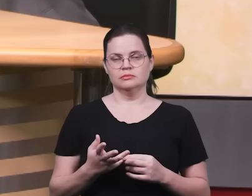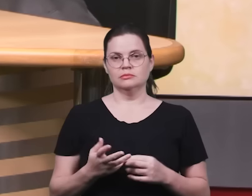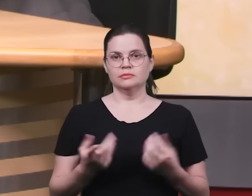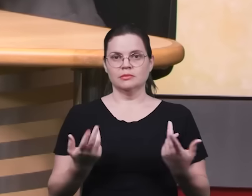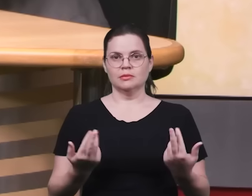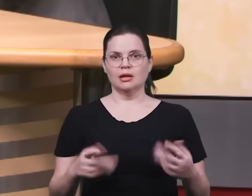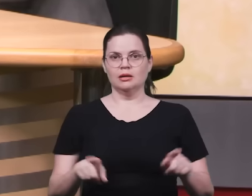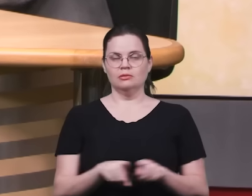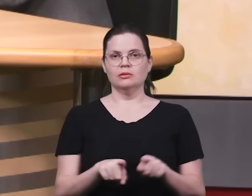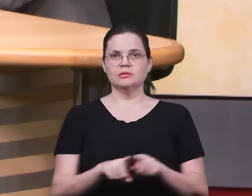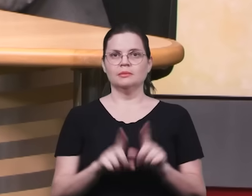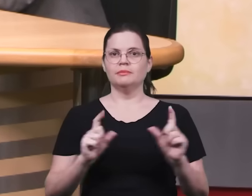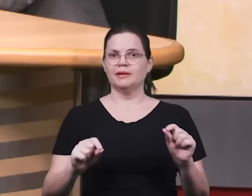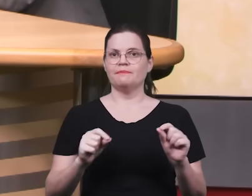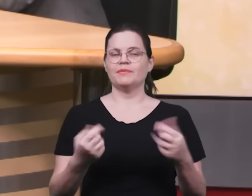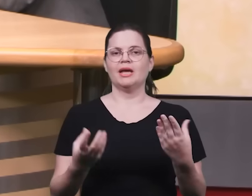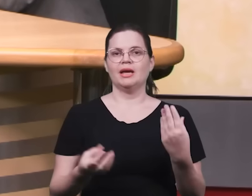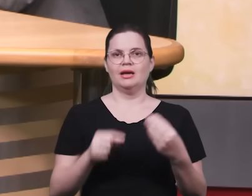falamos, intensas,